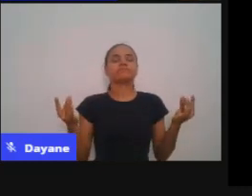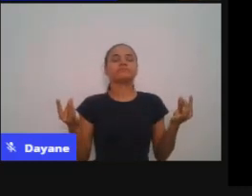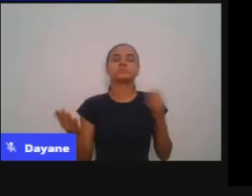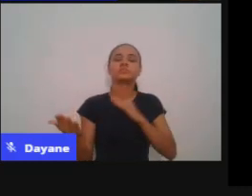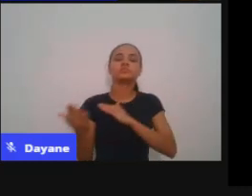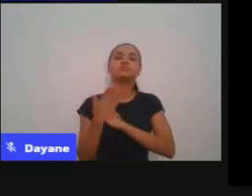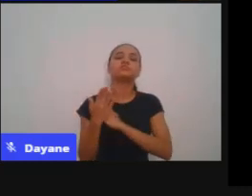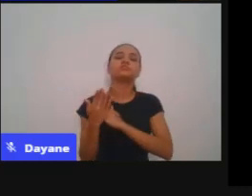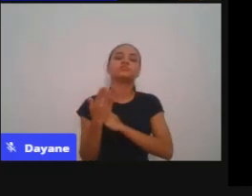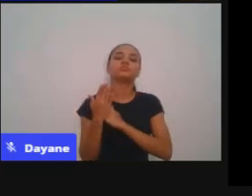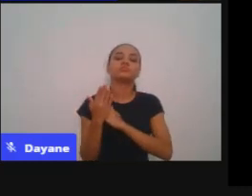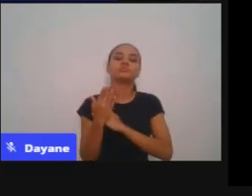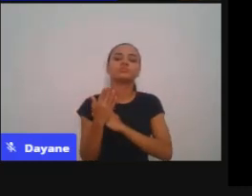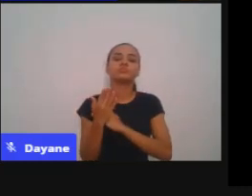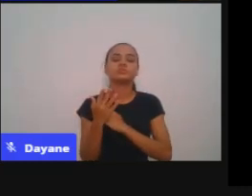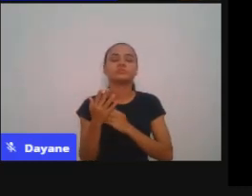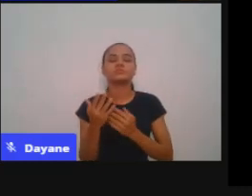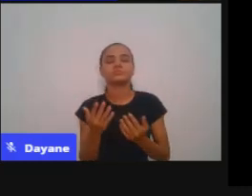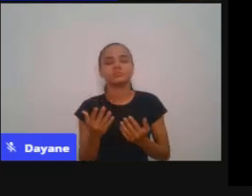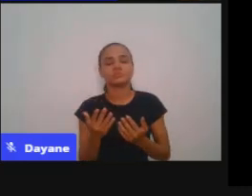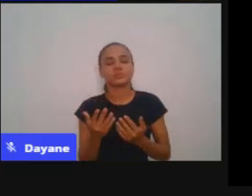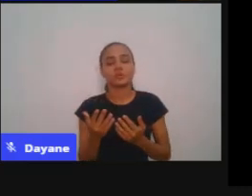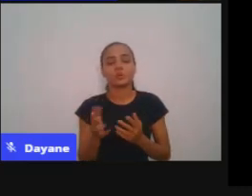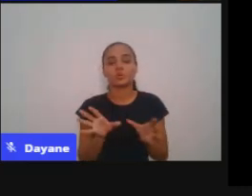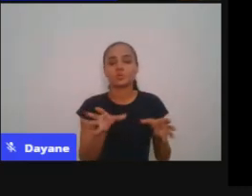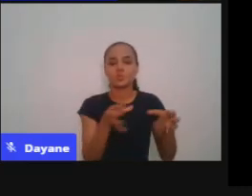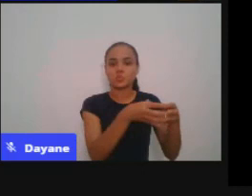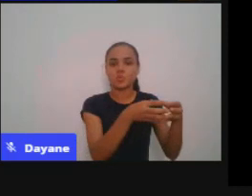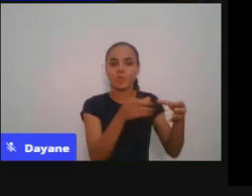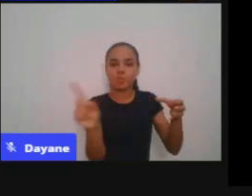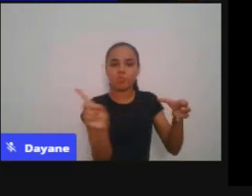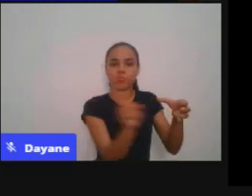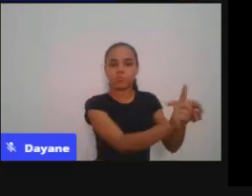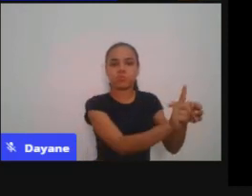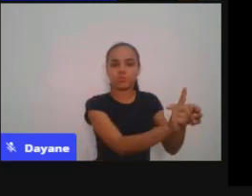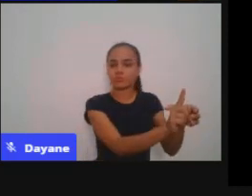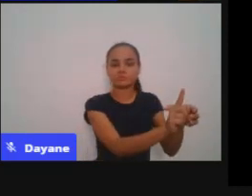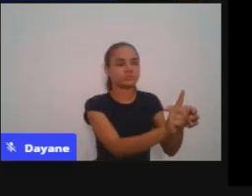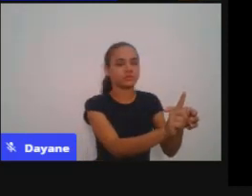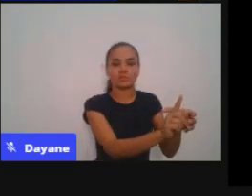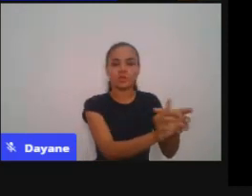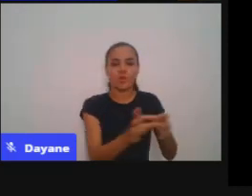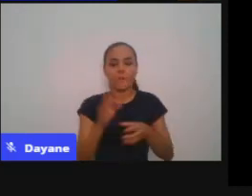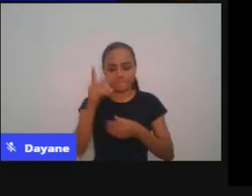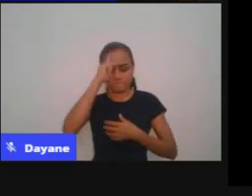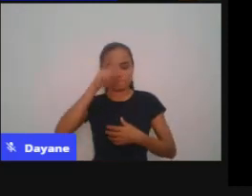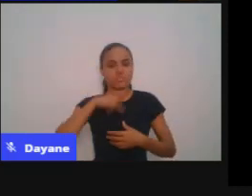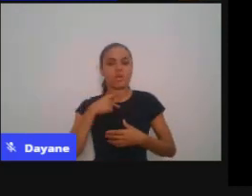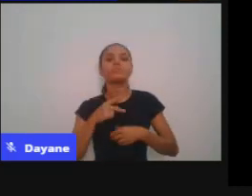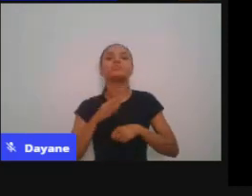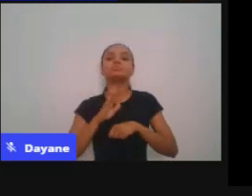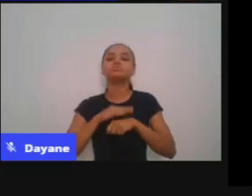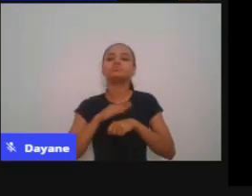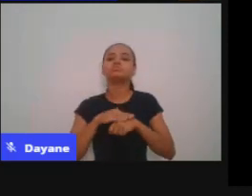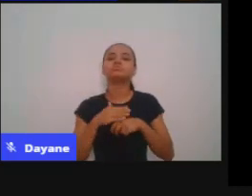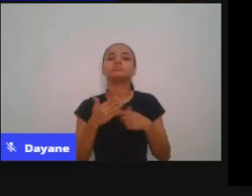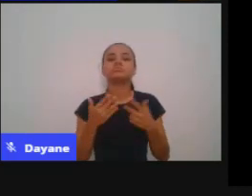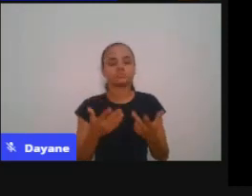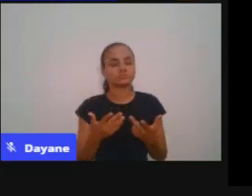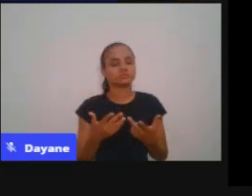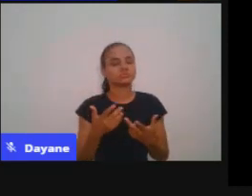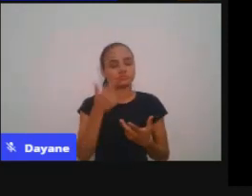pertencer a grupo nenhum e fundar uma natureza própria e ainda assim não ser um ermitão. Ser